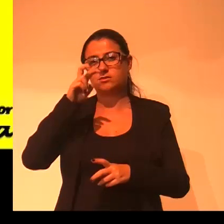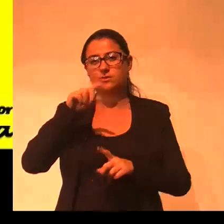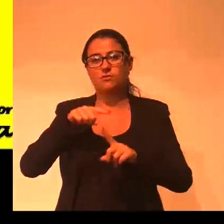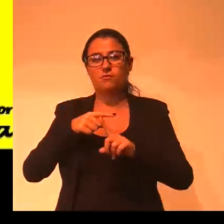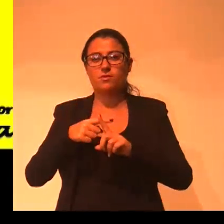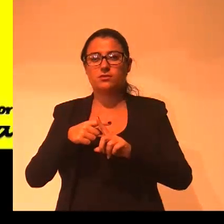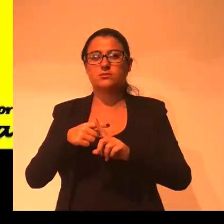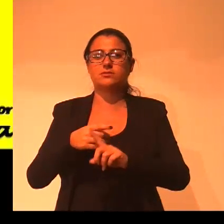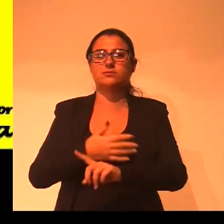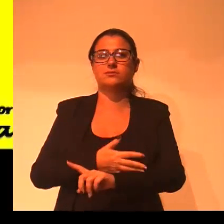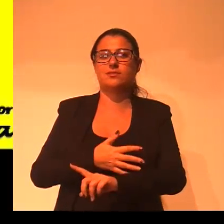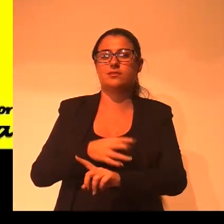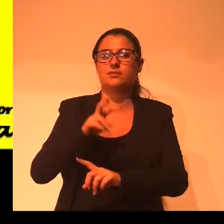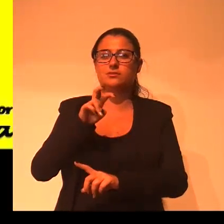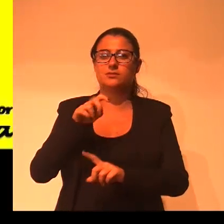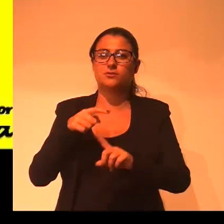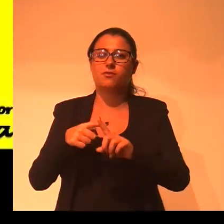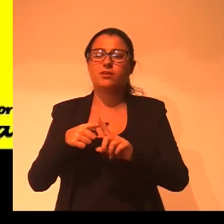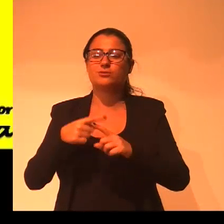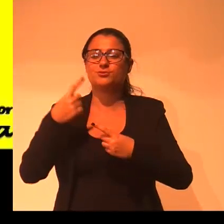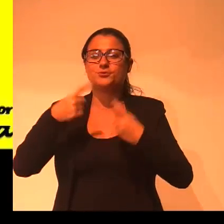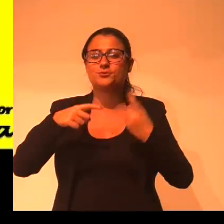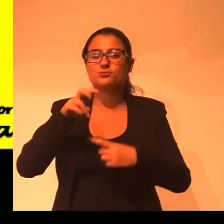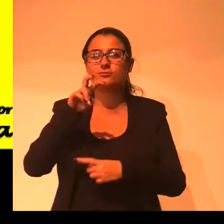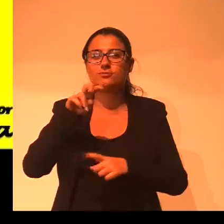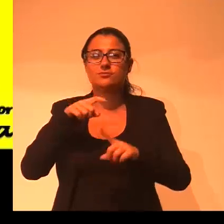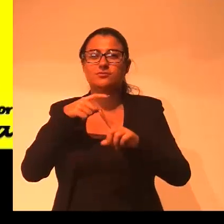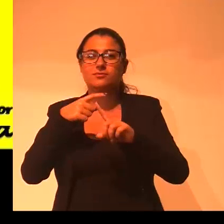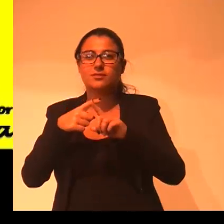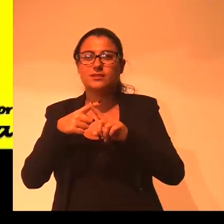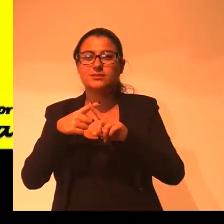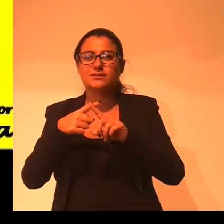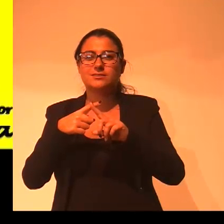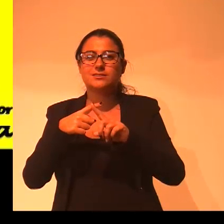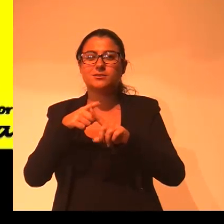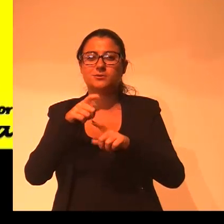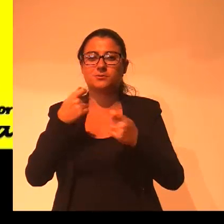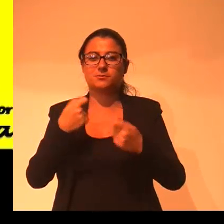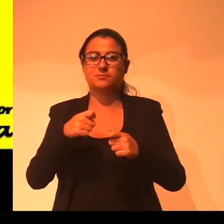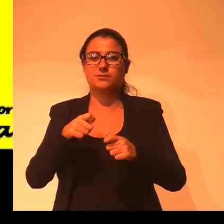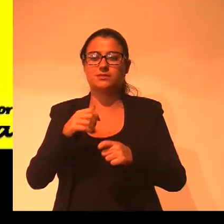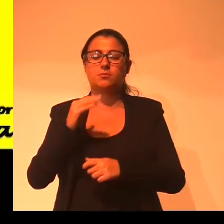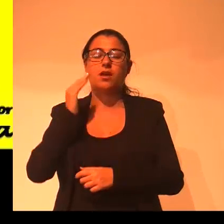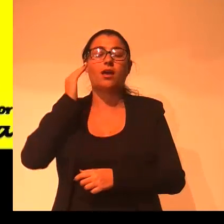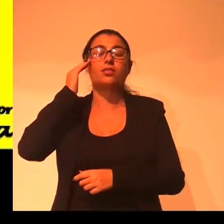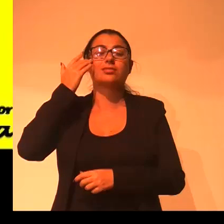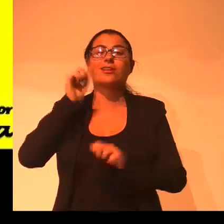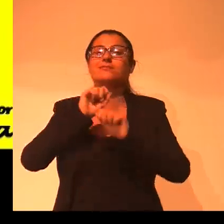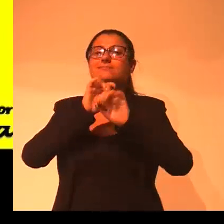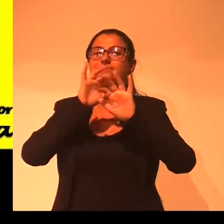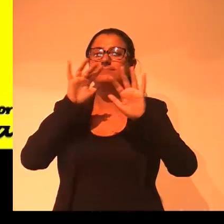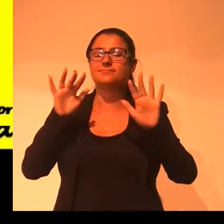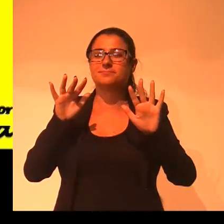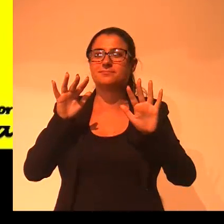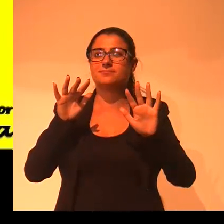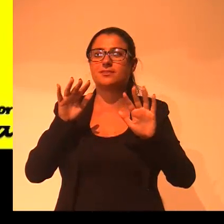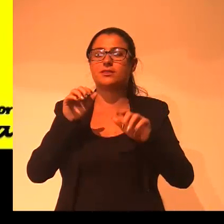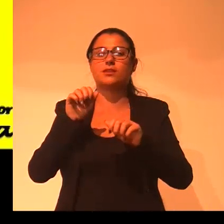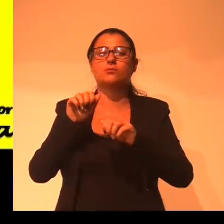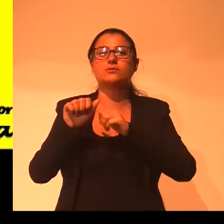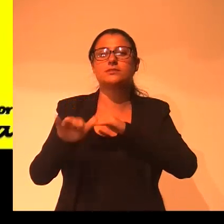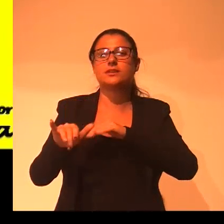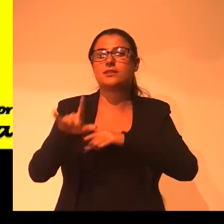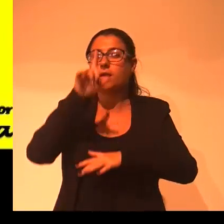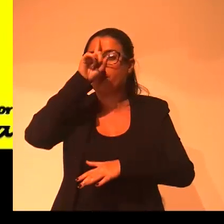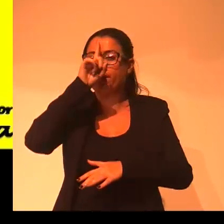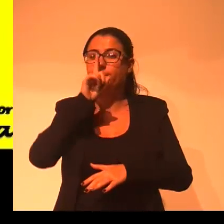5 vezes, discutido 5 vezes, é o mínimo que você precisa para poder dominar. Então, no Setembro Amarelo, a minha contribuição é o seguinte, a